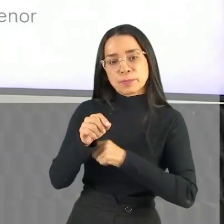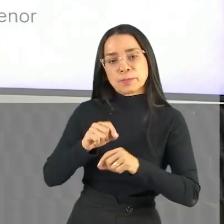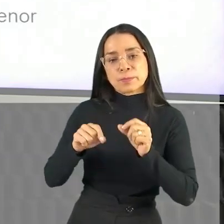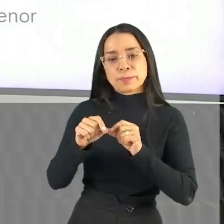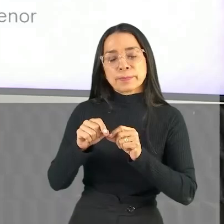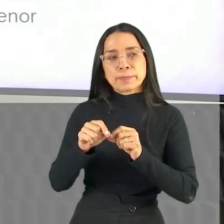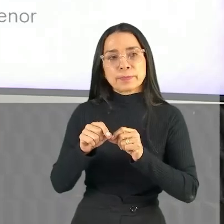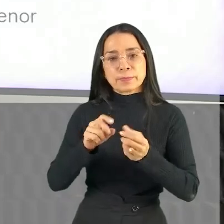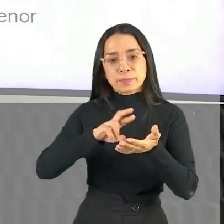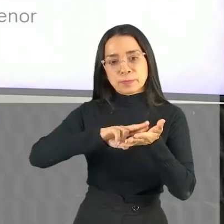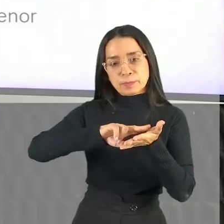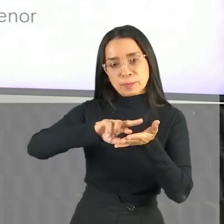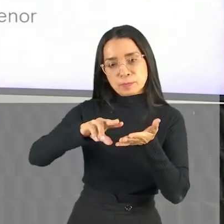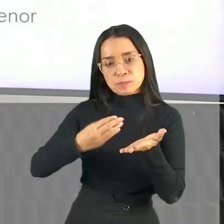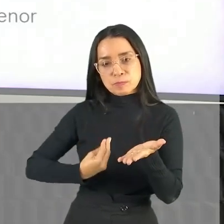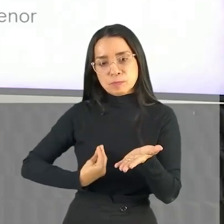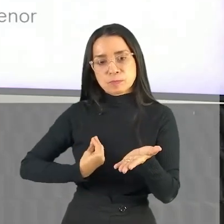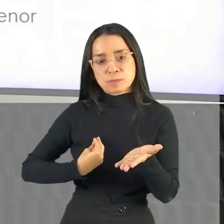catabolizados